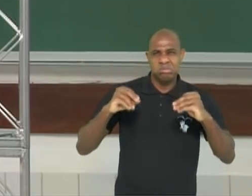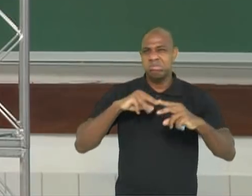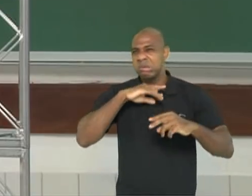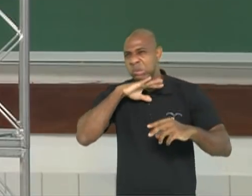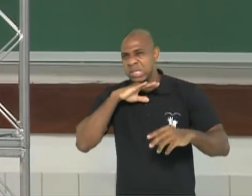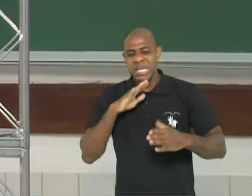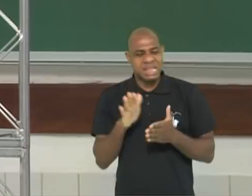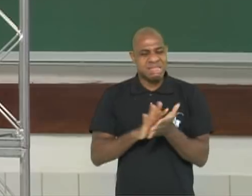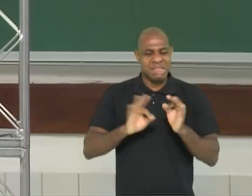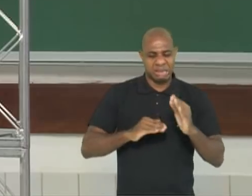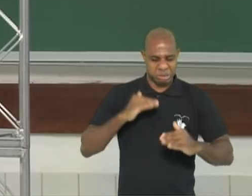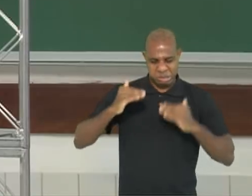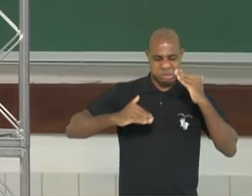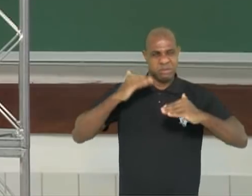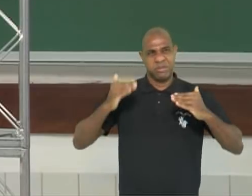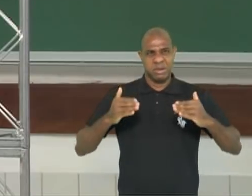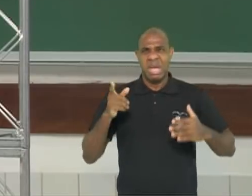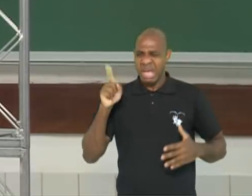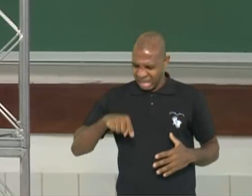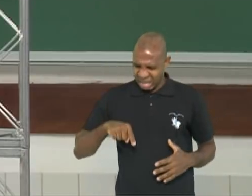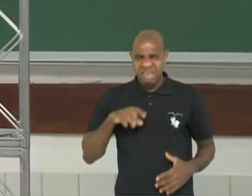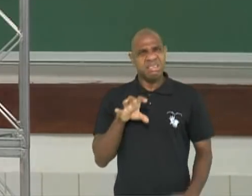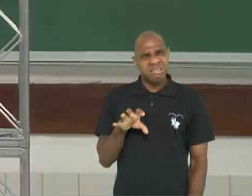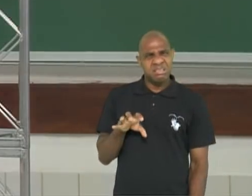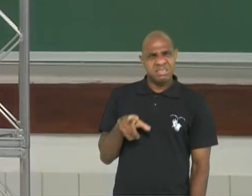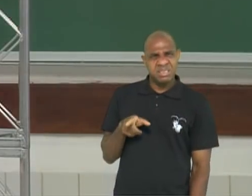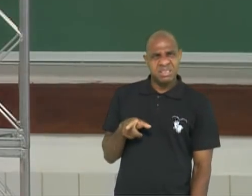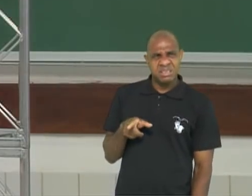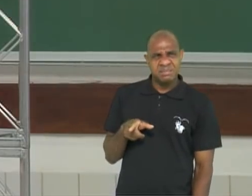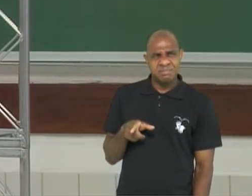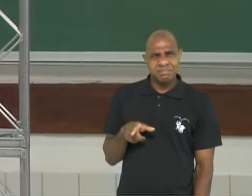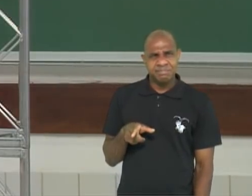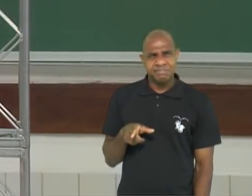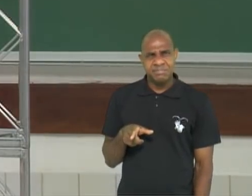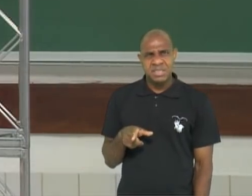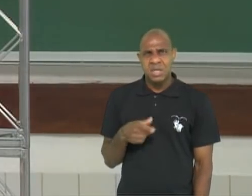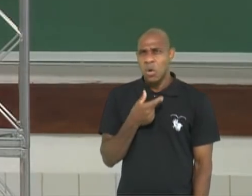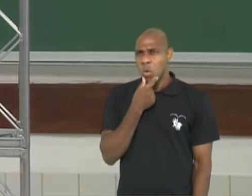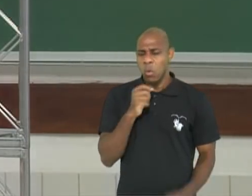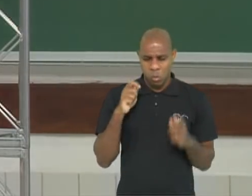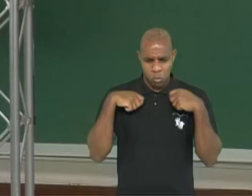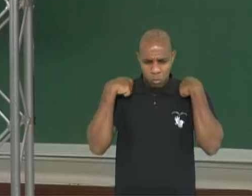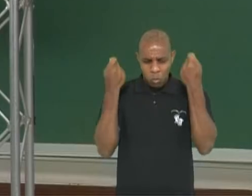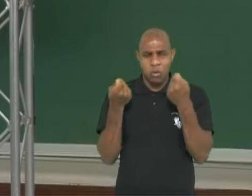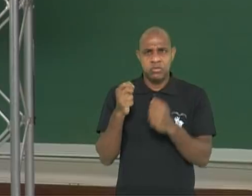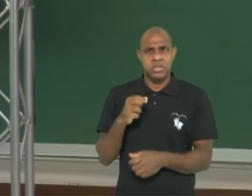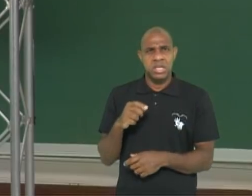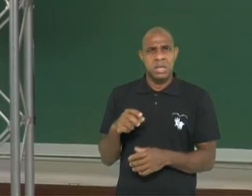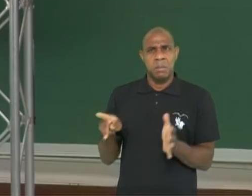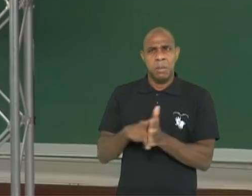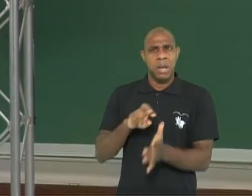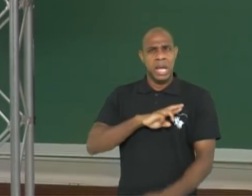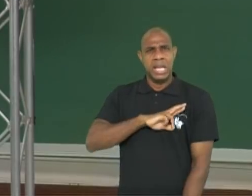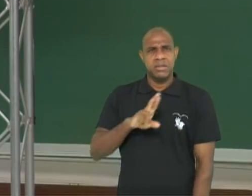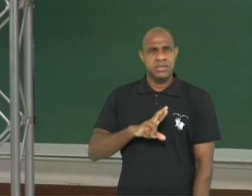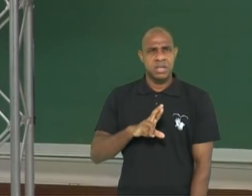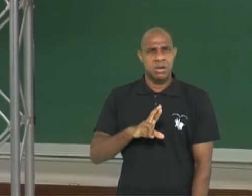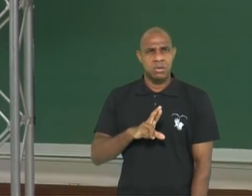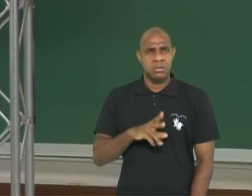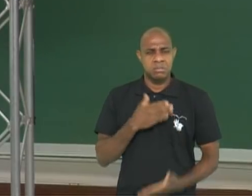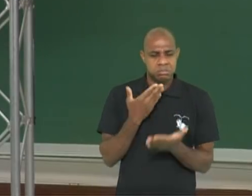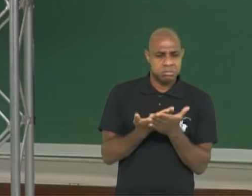desenvolveu. Será? Será que é isso que nós estamos analisando aqui? Um monge religioso fazendo